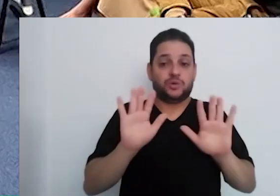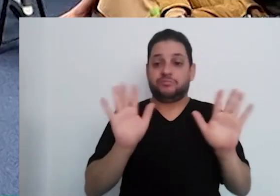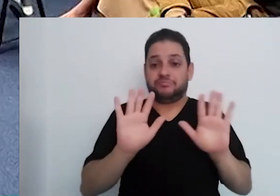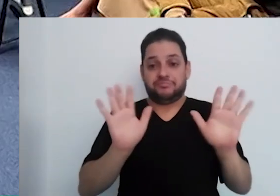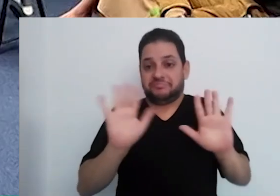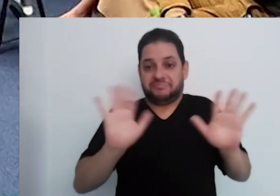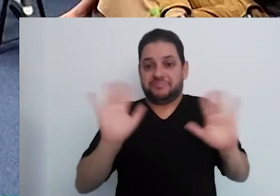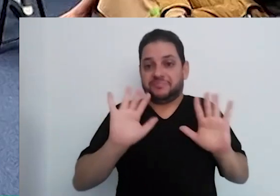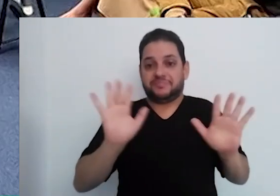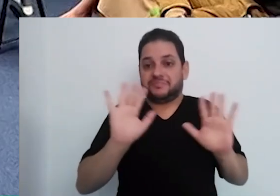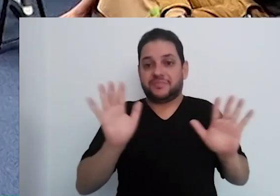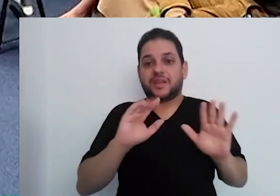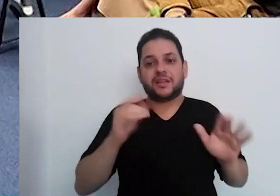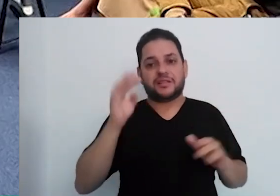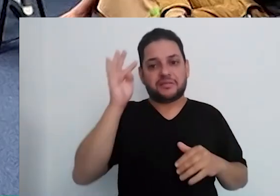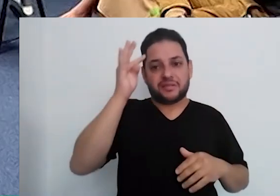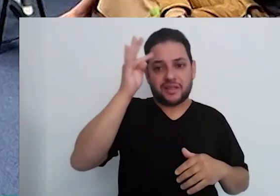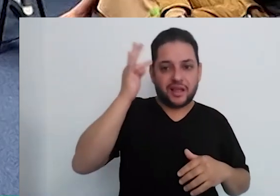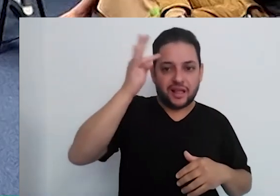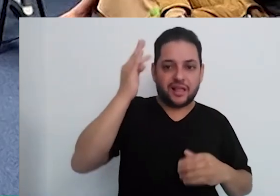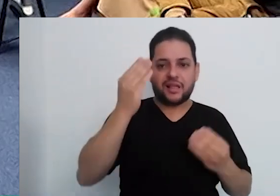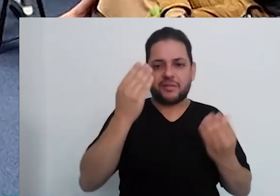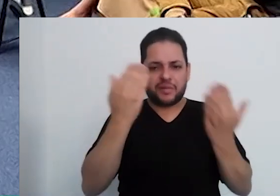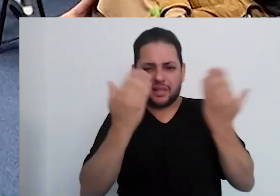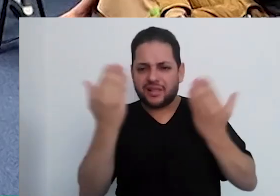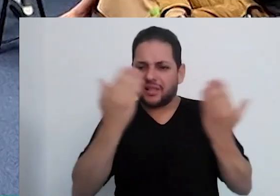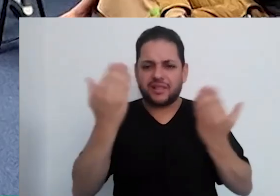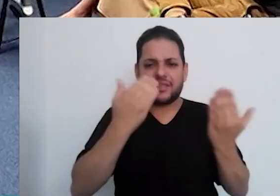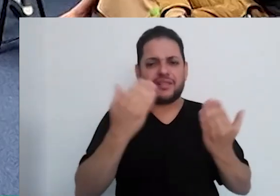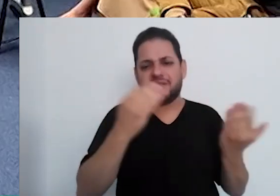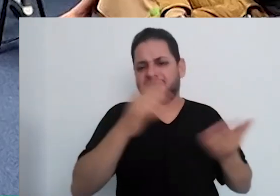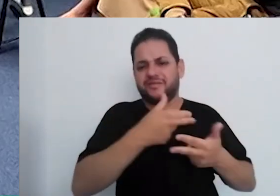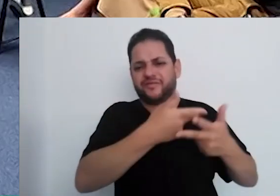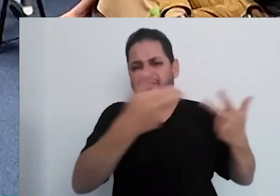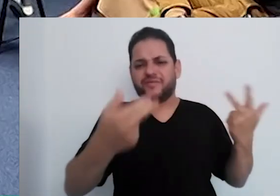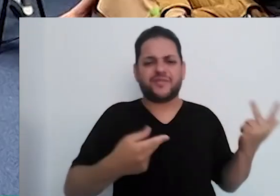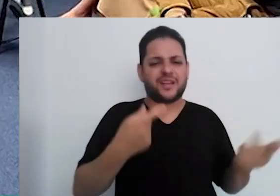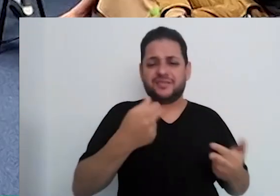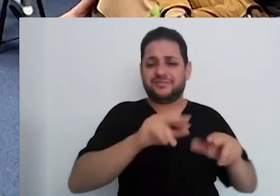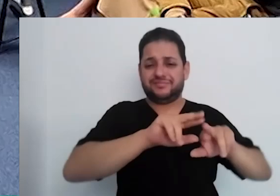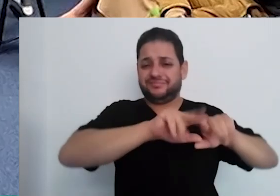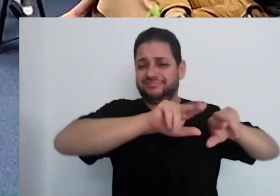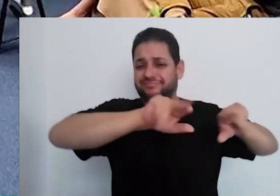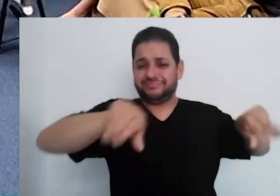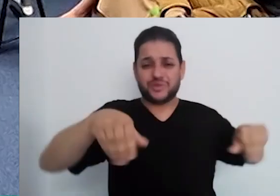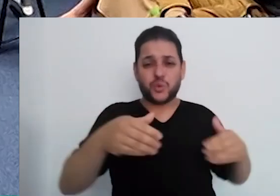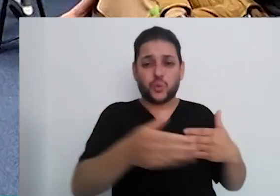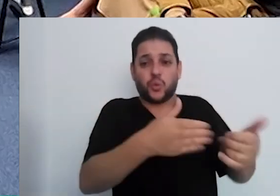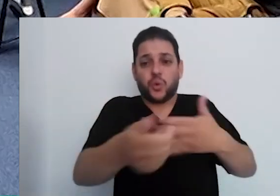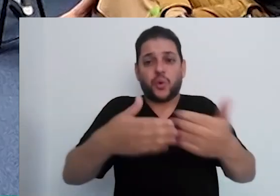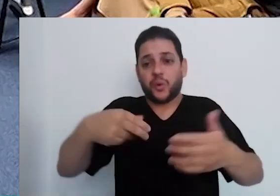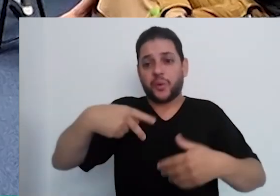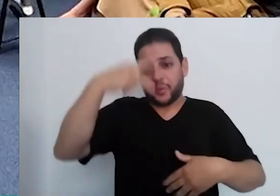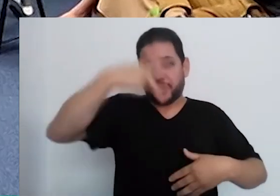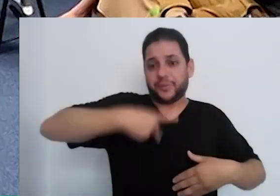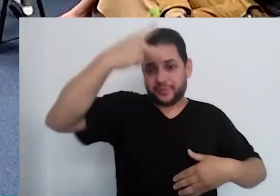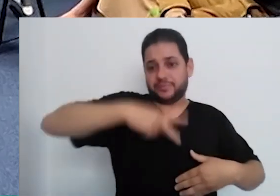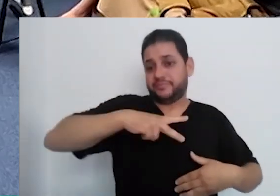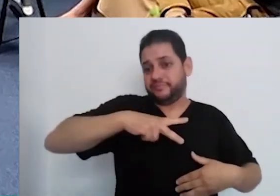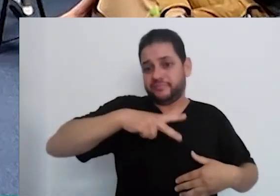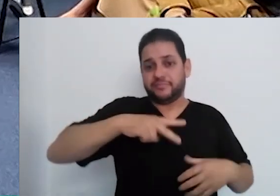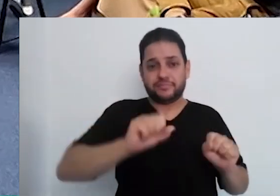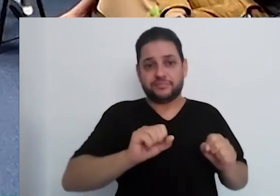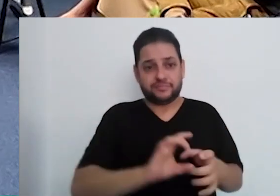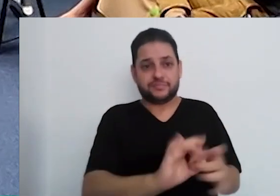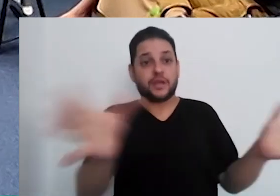nada contra nenhum tipo de terapia nem map astral nem constelação nem psicoterapia nem nada Cada um faz o que quer na sua vida privada e as coisas funcionam para